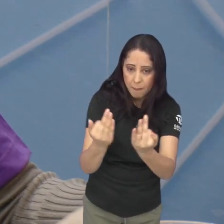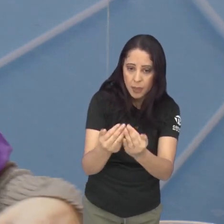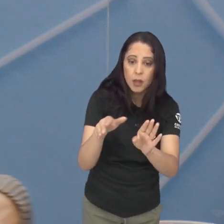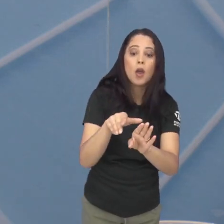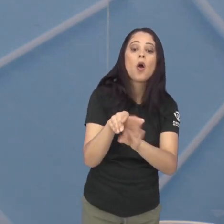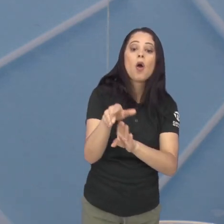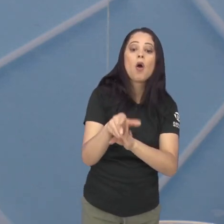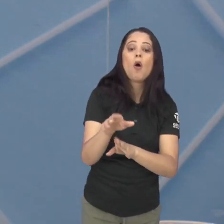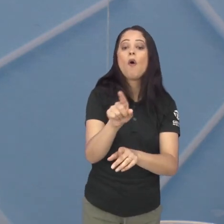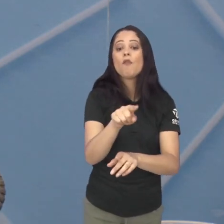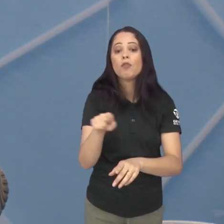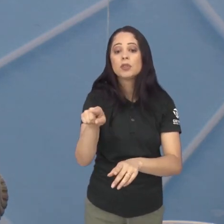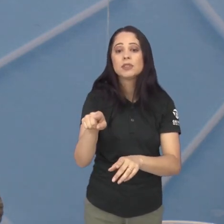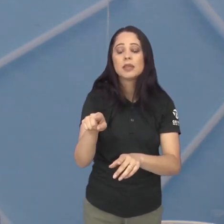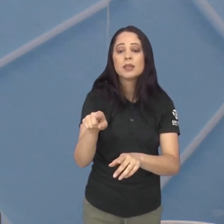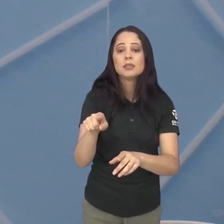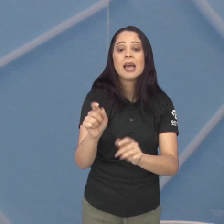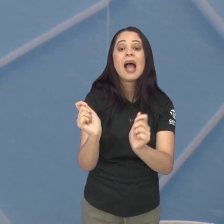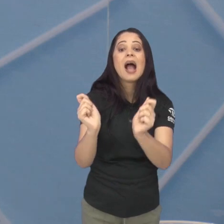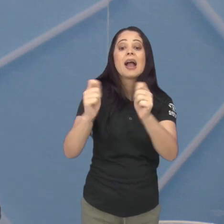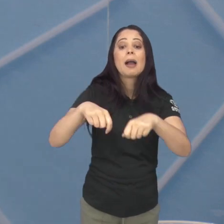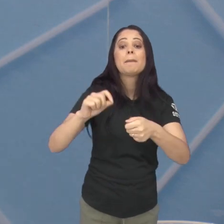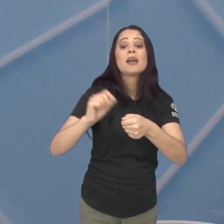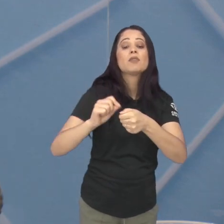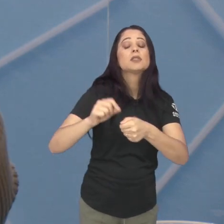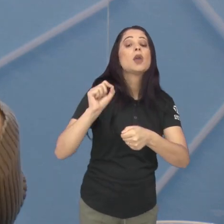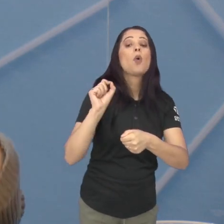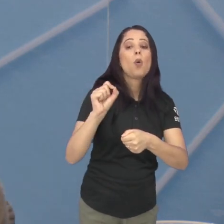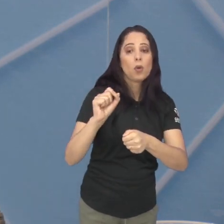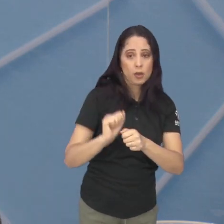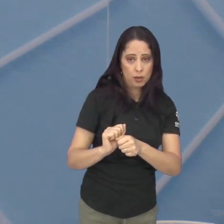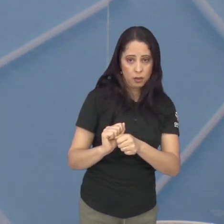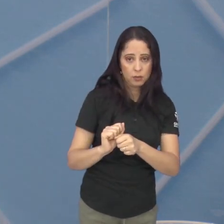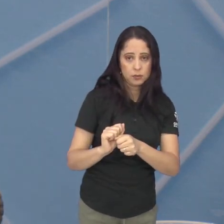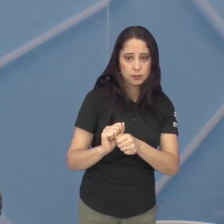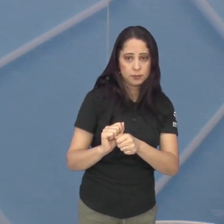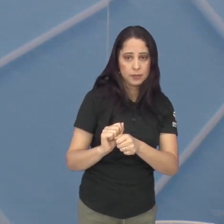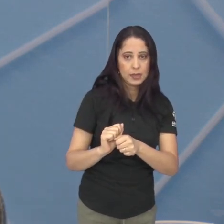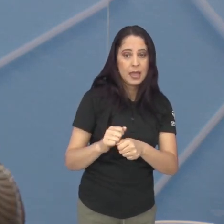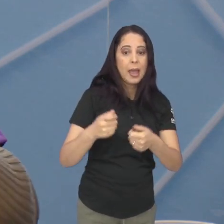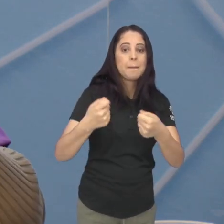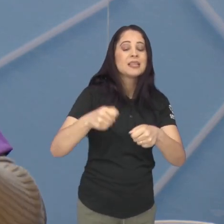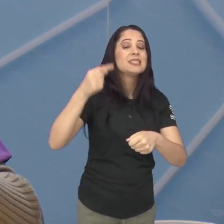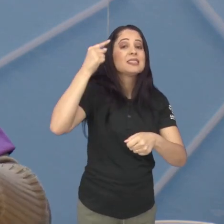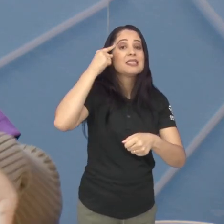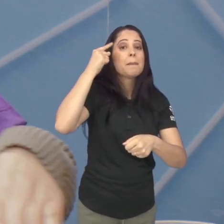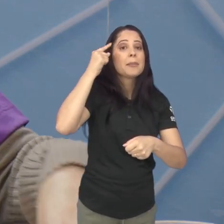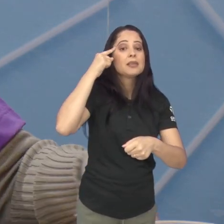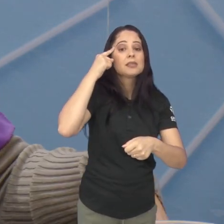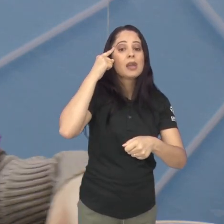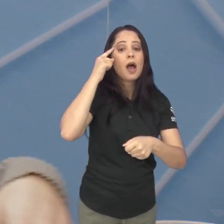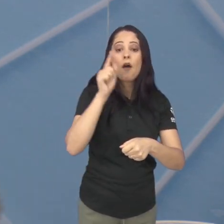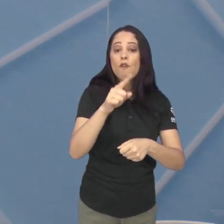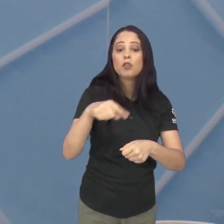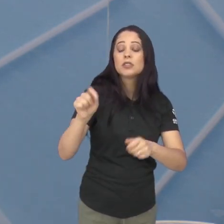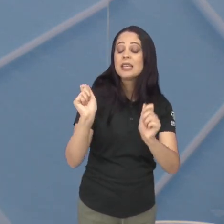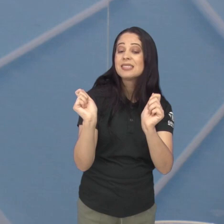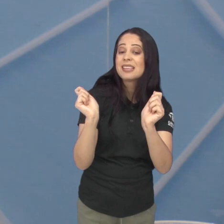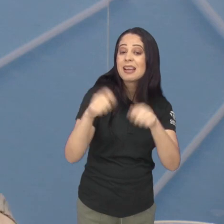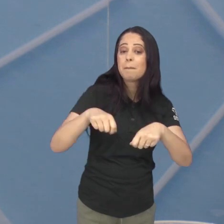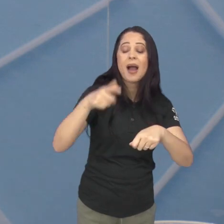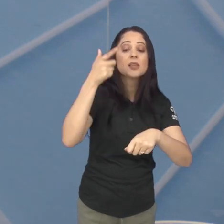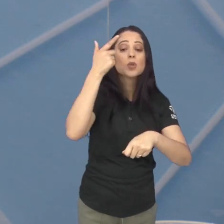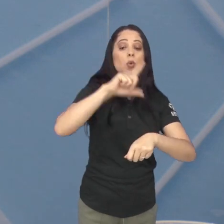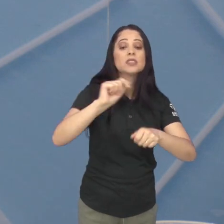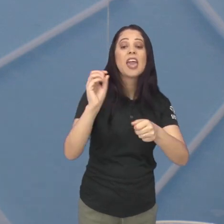de necessidade e vejam o que, que vocês podem fazer, né? Vamos priorizar e vamos pensar no que a família dá conta de fazer